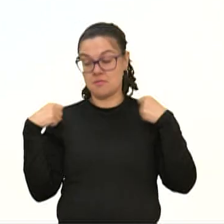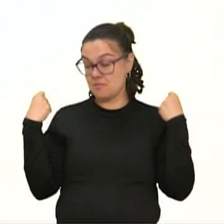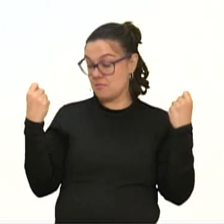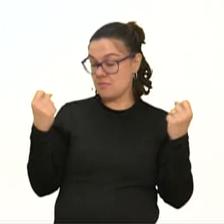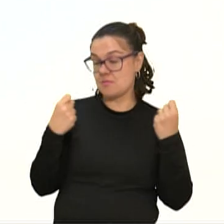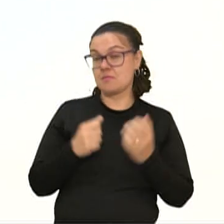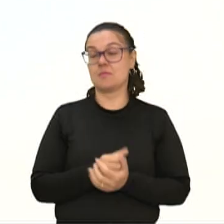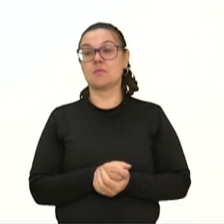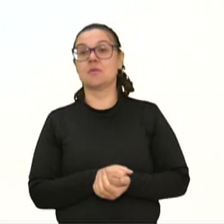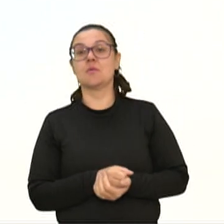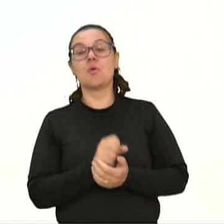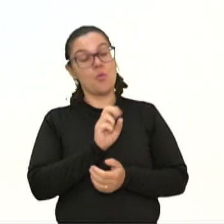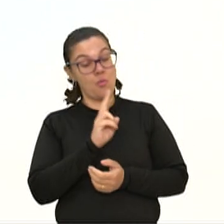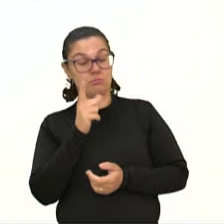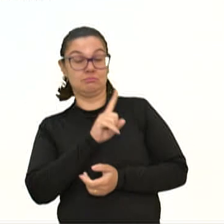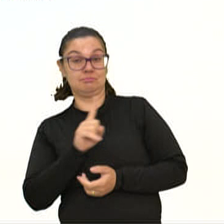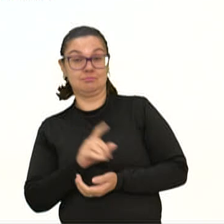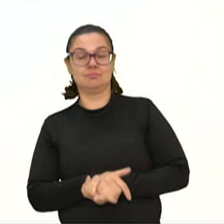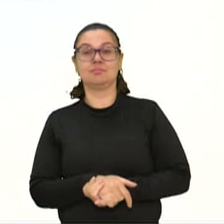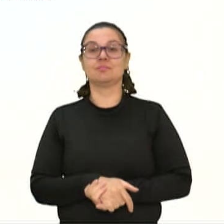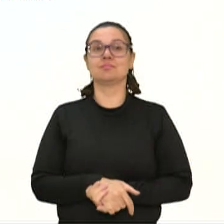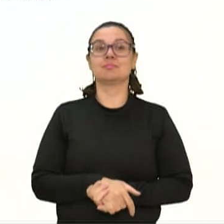atividade física ou não.